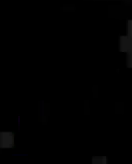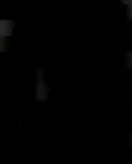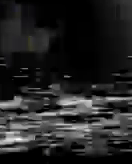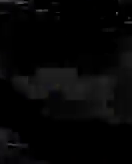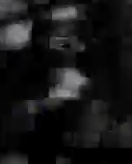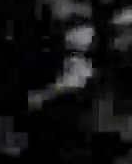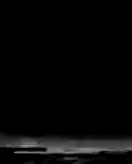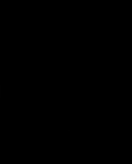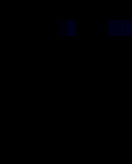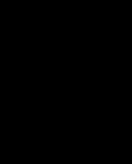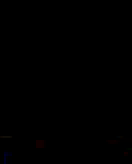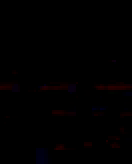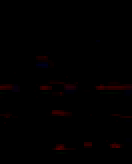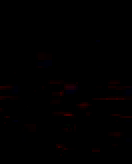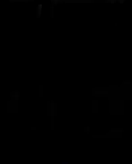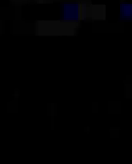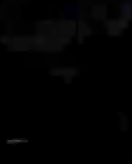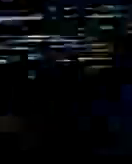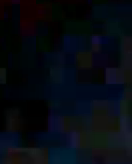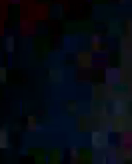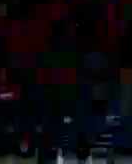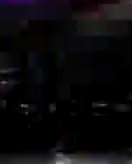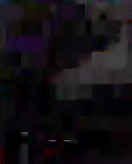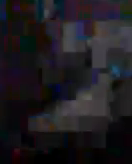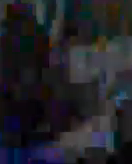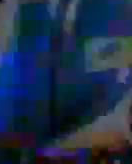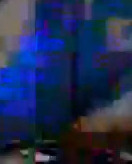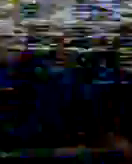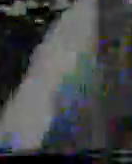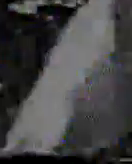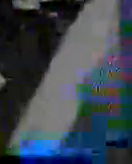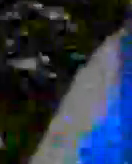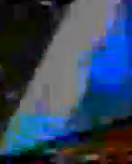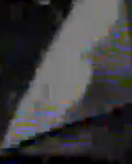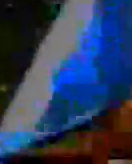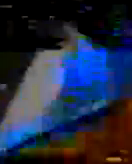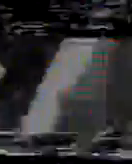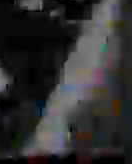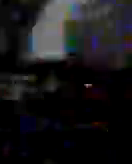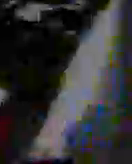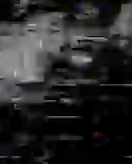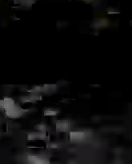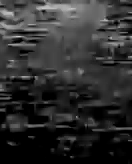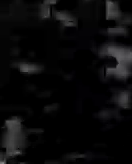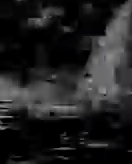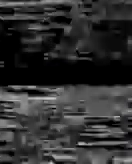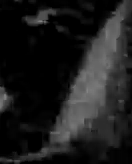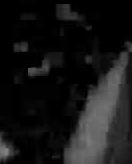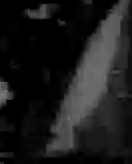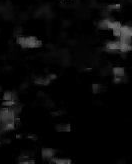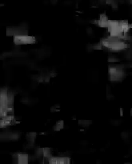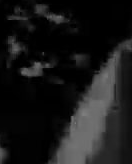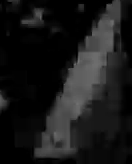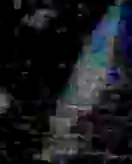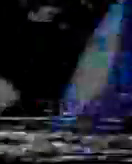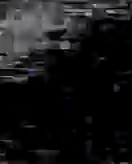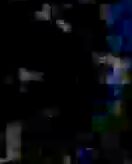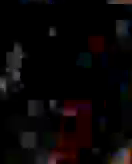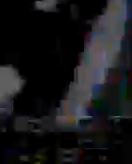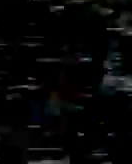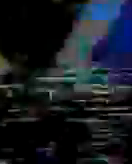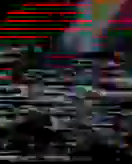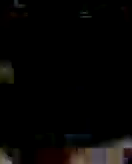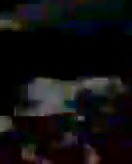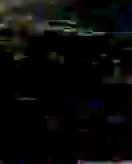Beleza! Que relações que nós participamos? É uma honra. Na verdade,